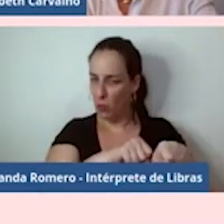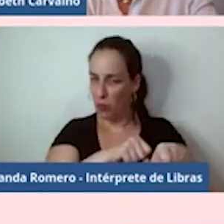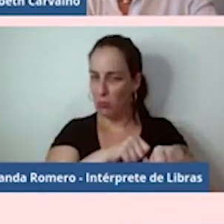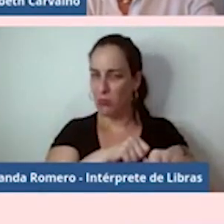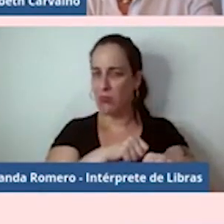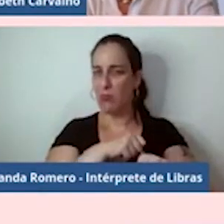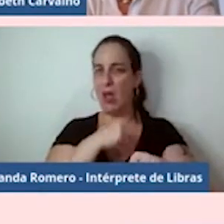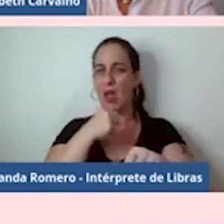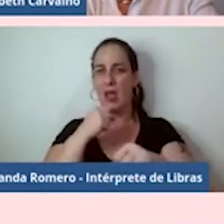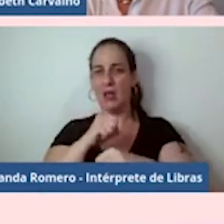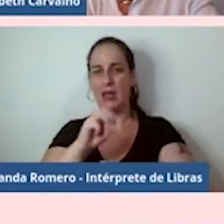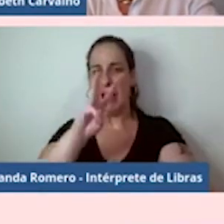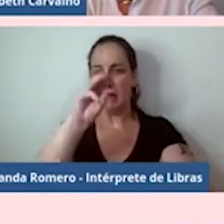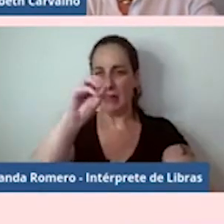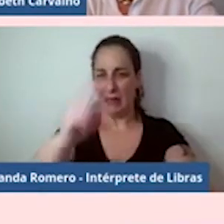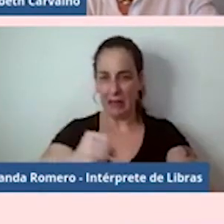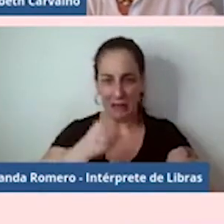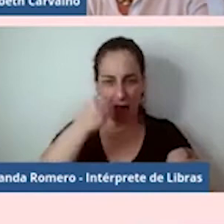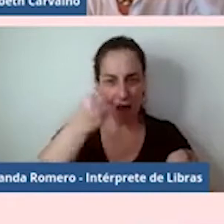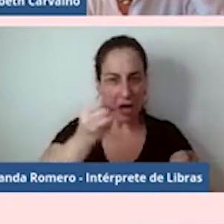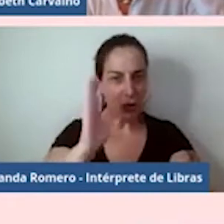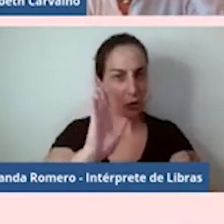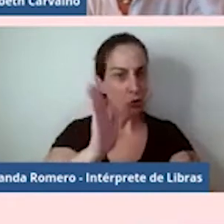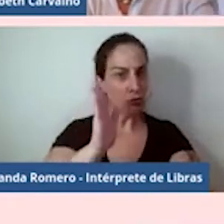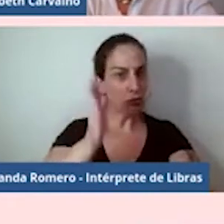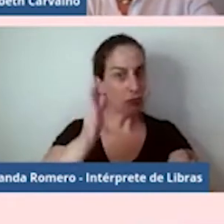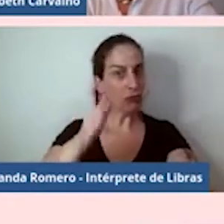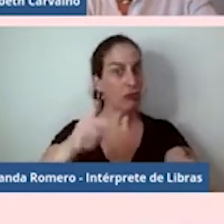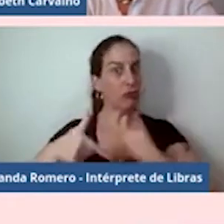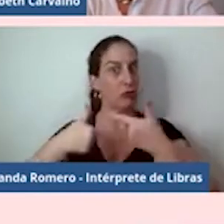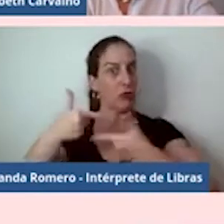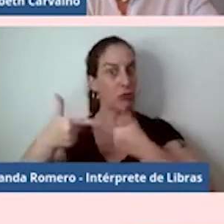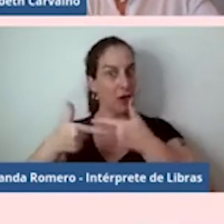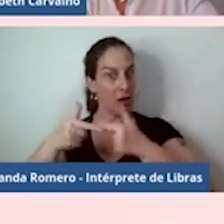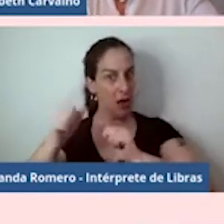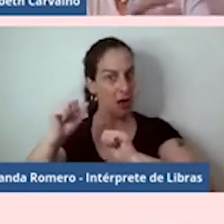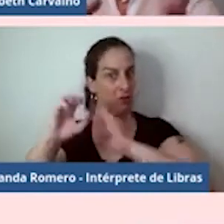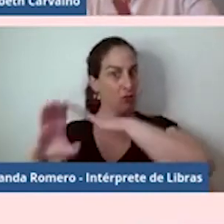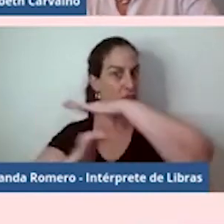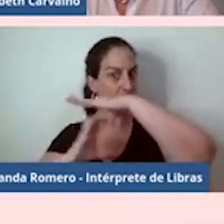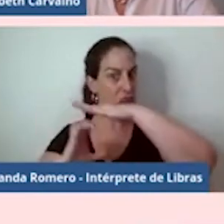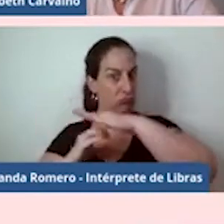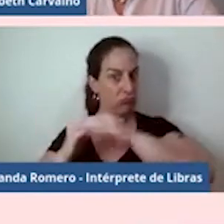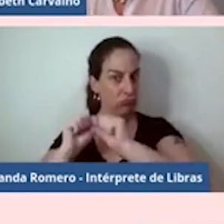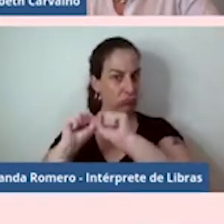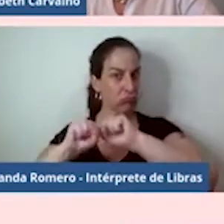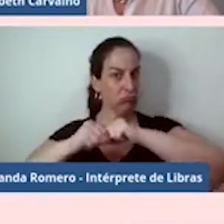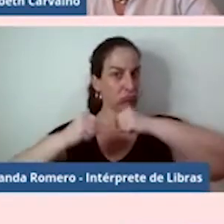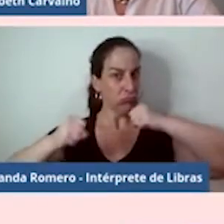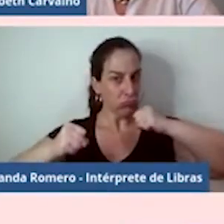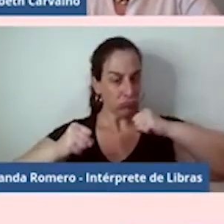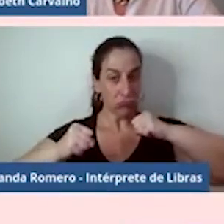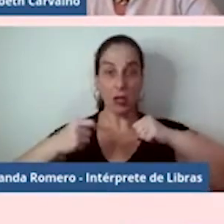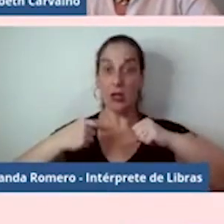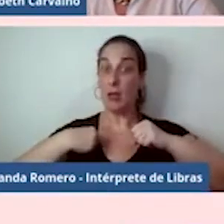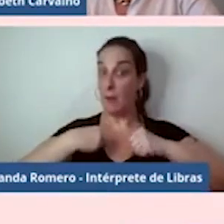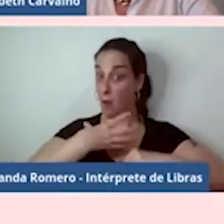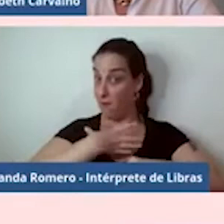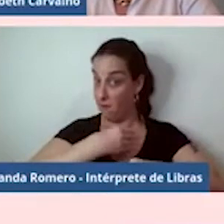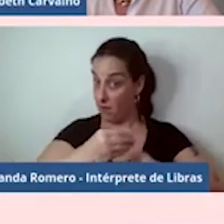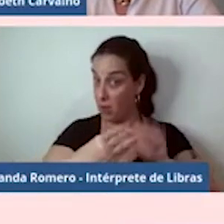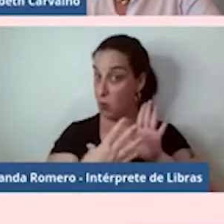30 anos eu já tinha uma posição executiva numa grande empresa e criei os meus filhos junto com isso, mas não